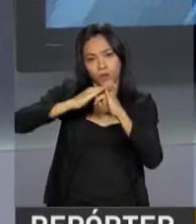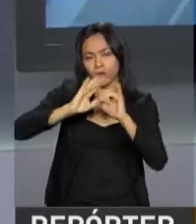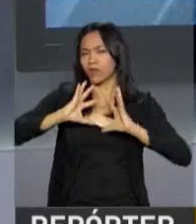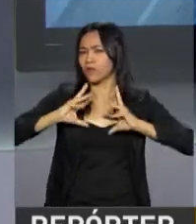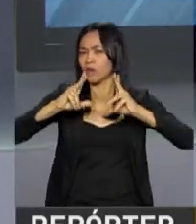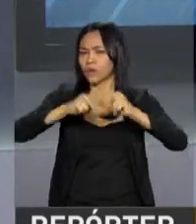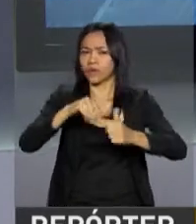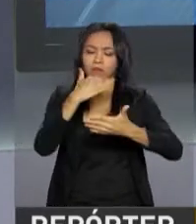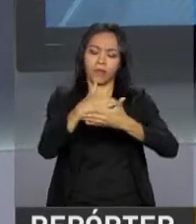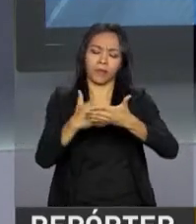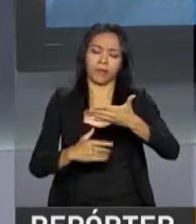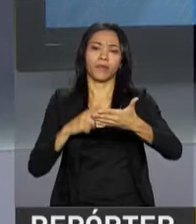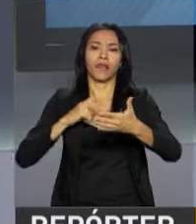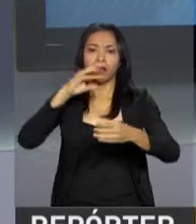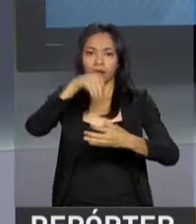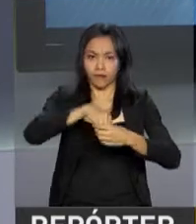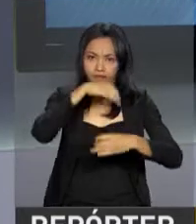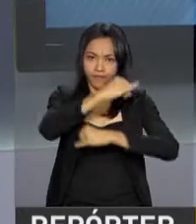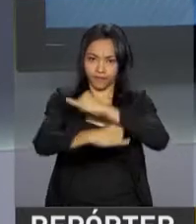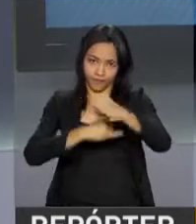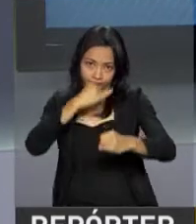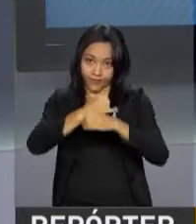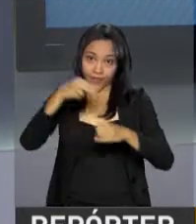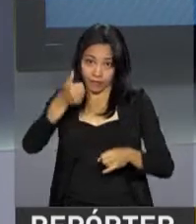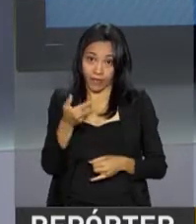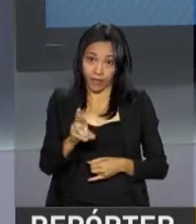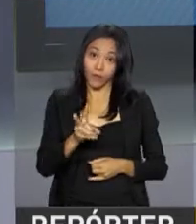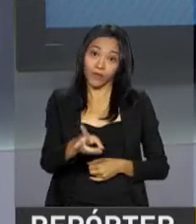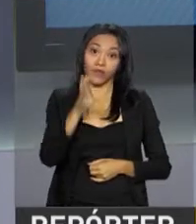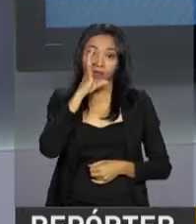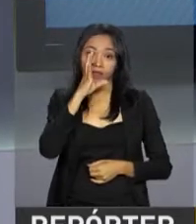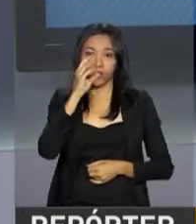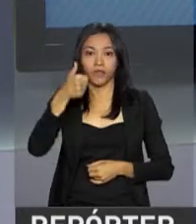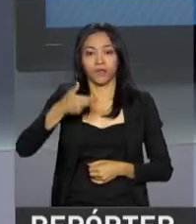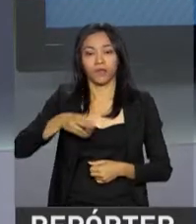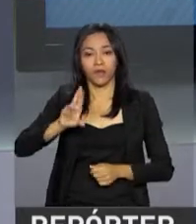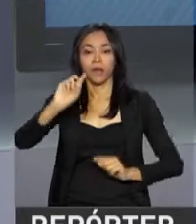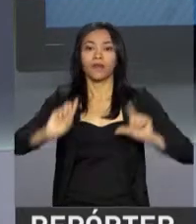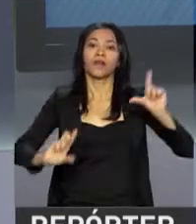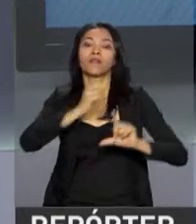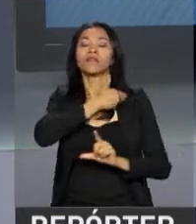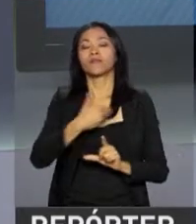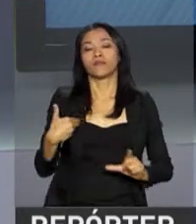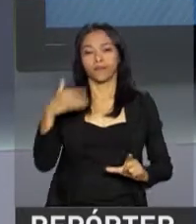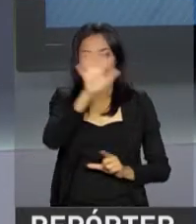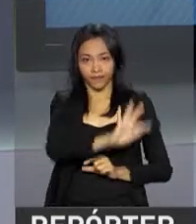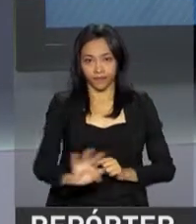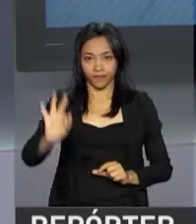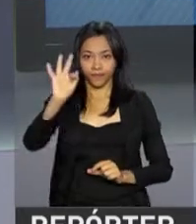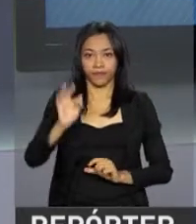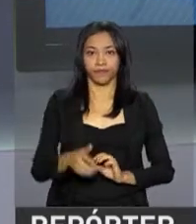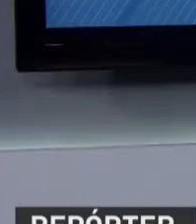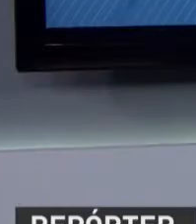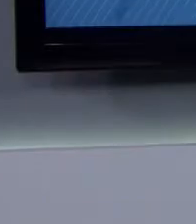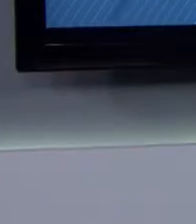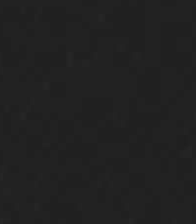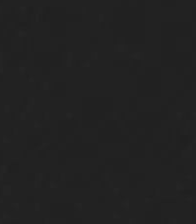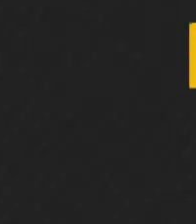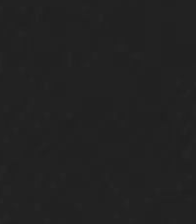toda nossa programação também está na página da nbr na internet continue com a gente na nbr a tv do governo federal